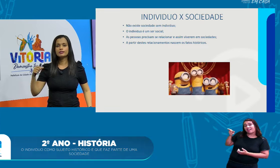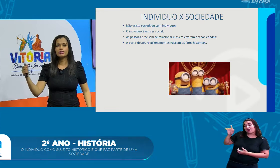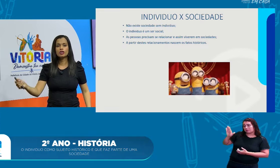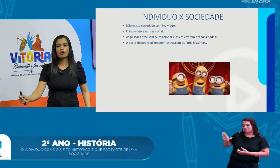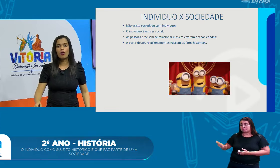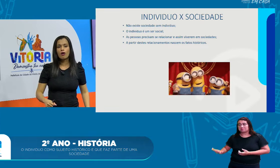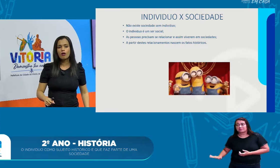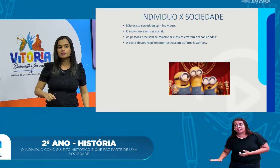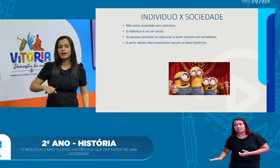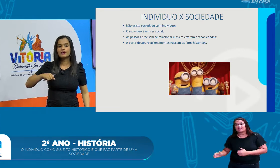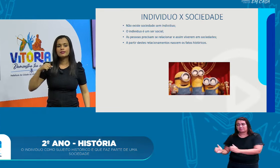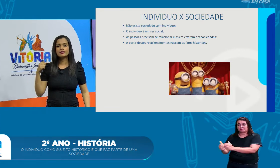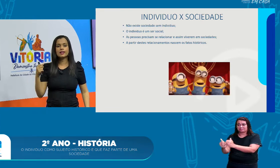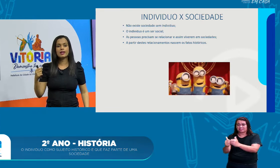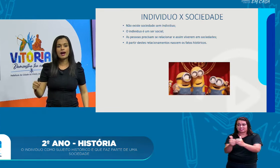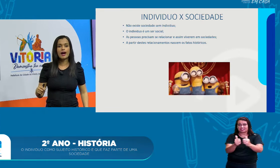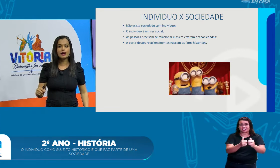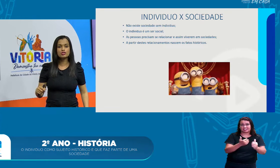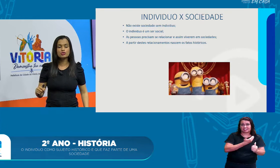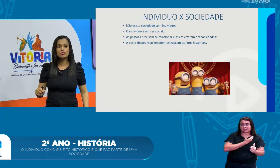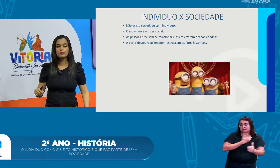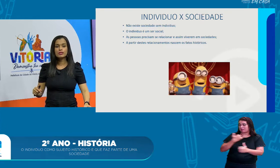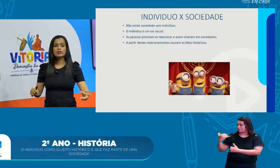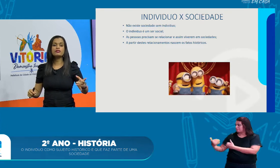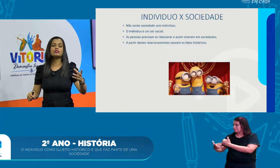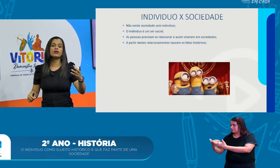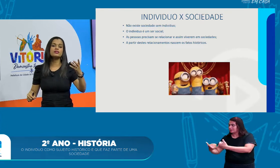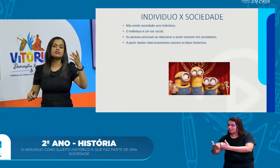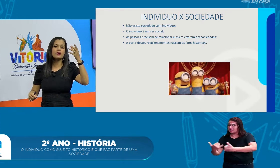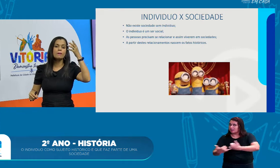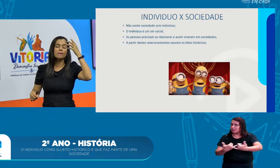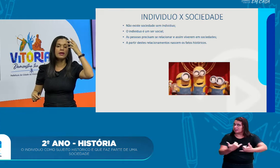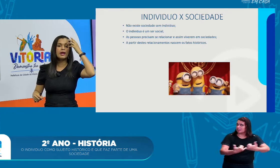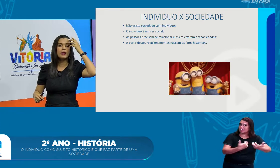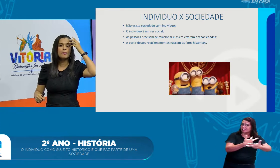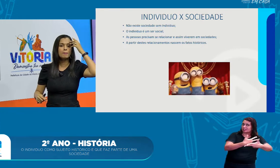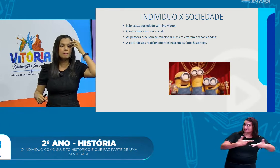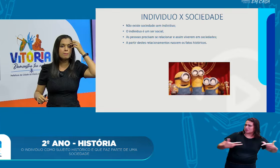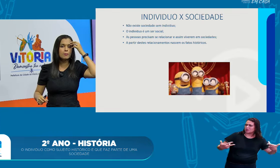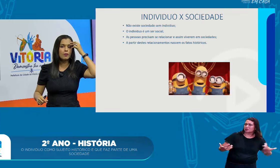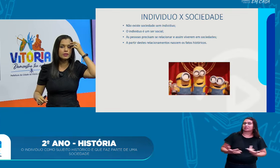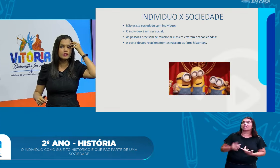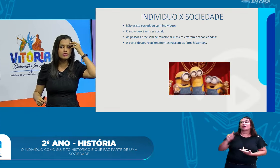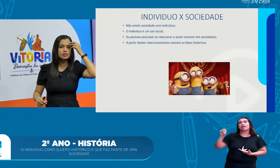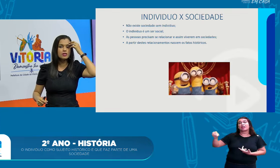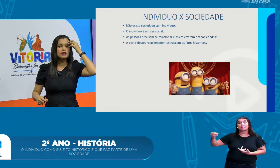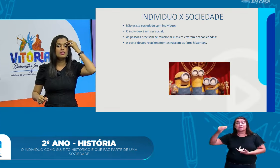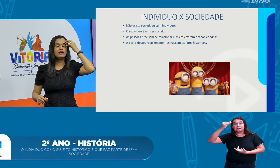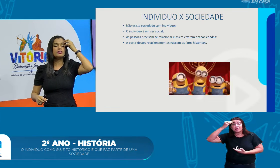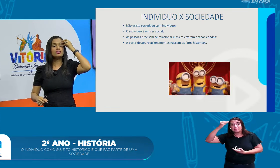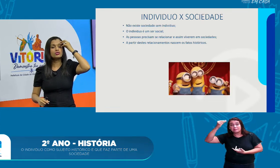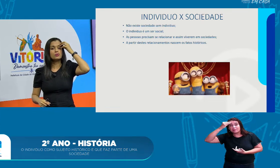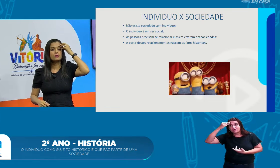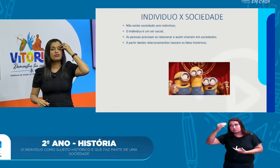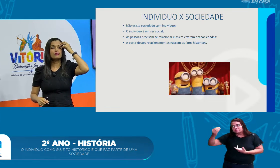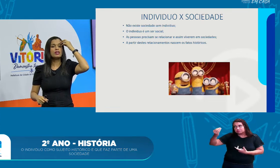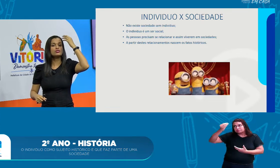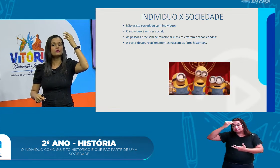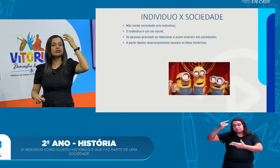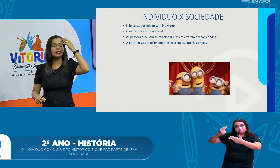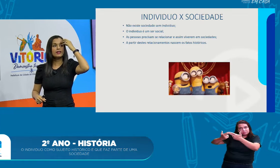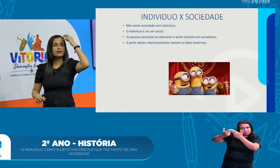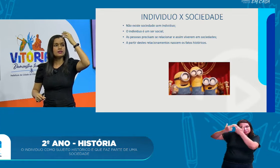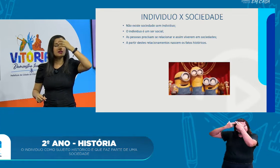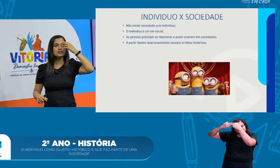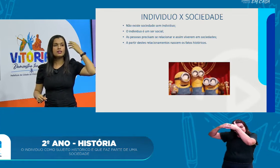amarelinha, de corda, de elástico. Isso aí são memórias. E isso faz